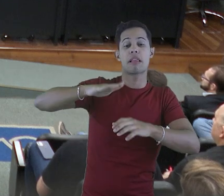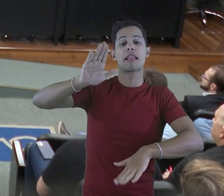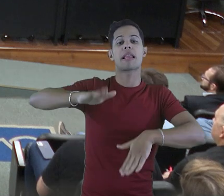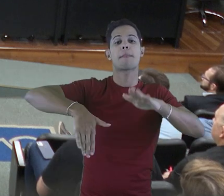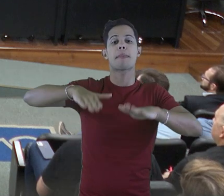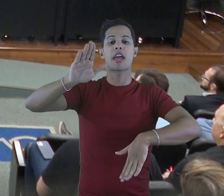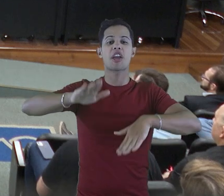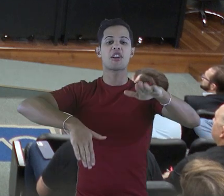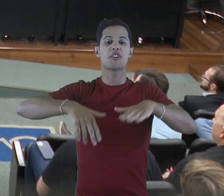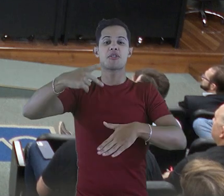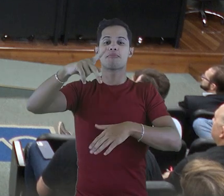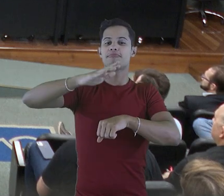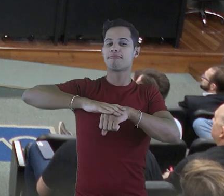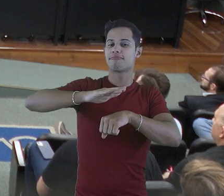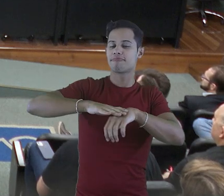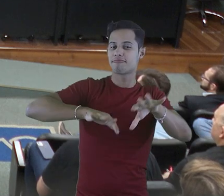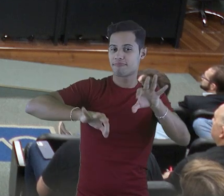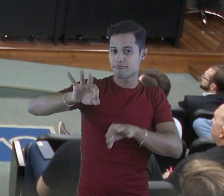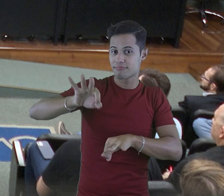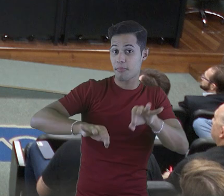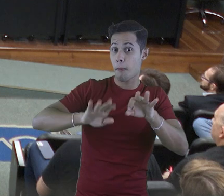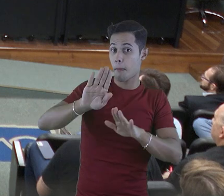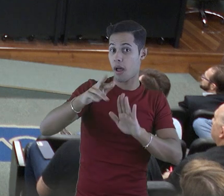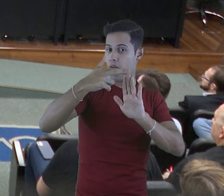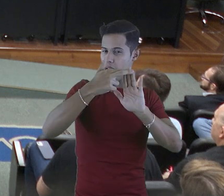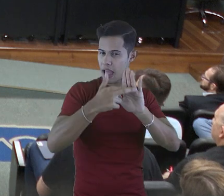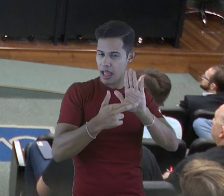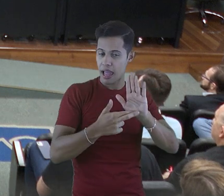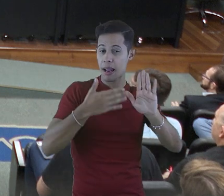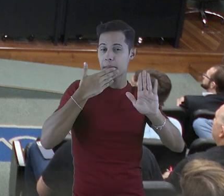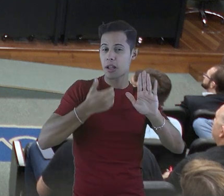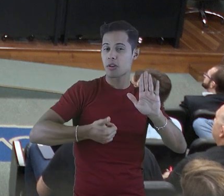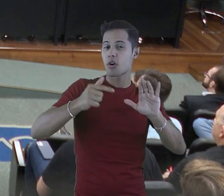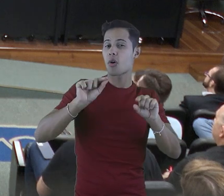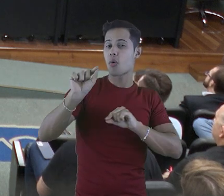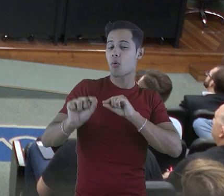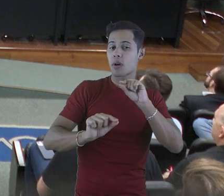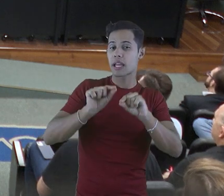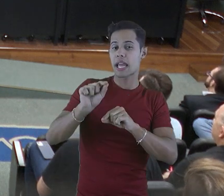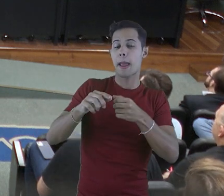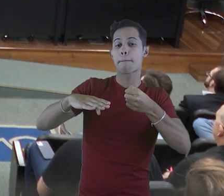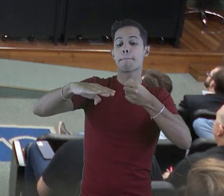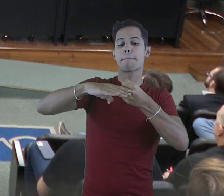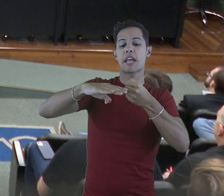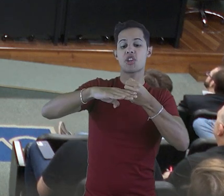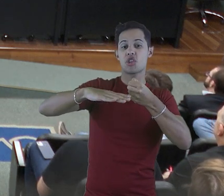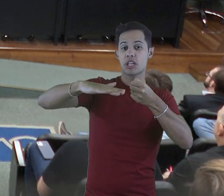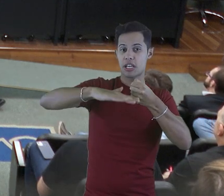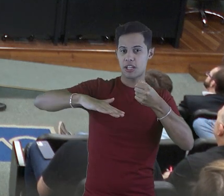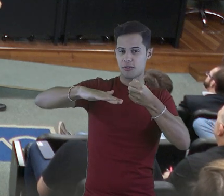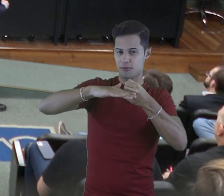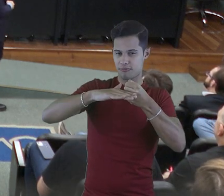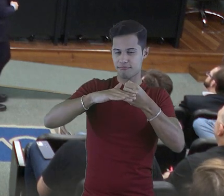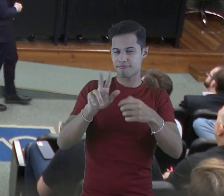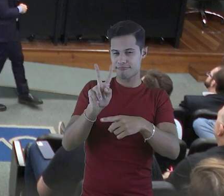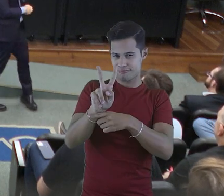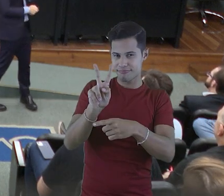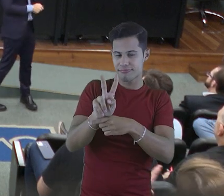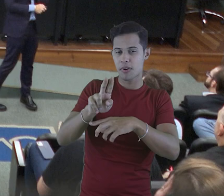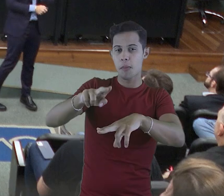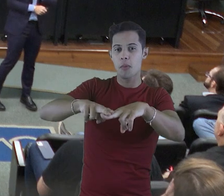apetite mediano mais para conservador então quais processos seriam o objeto de elaboração de relatório?